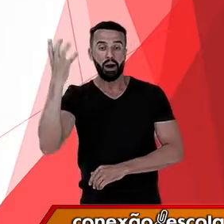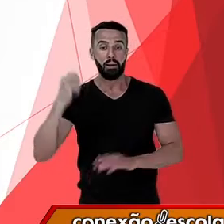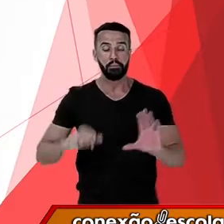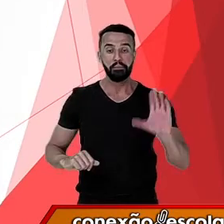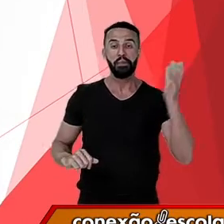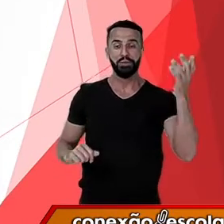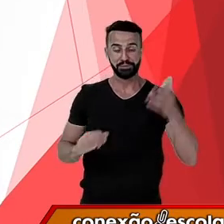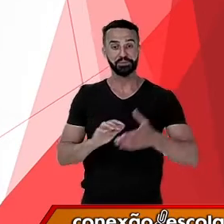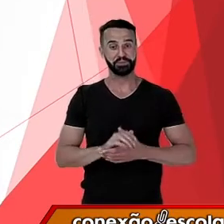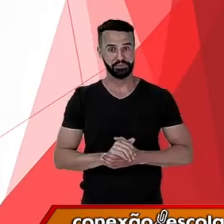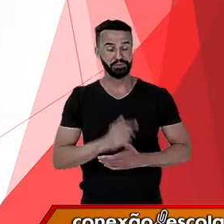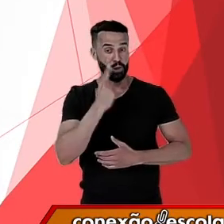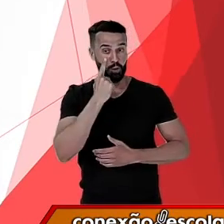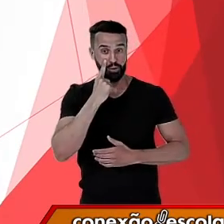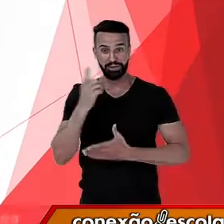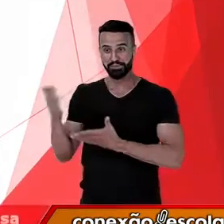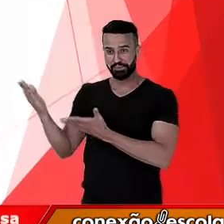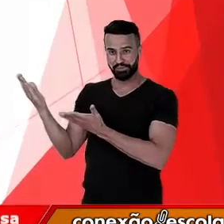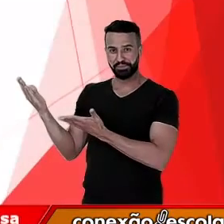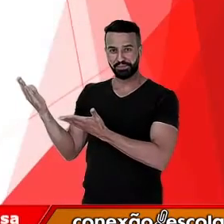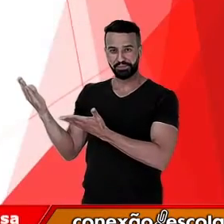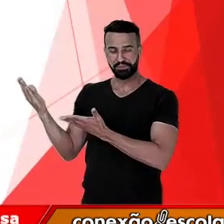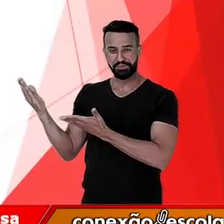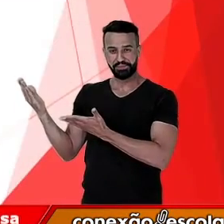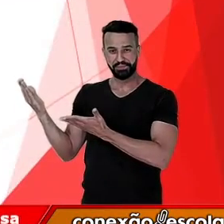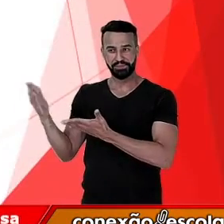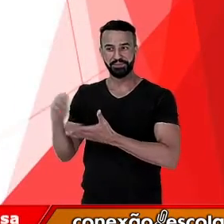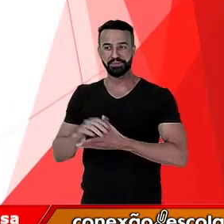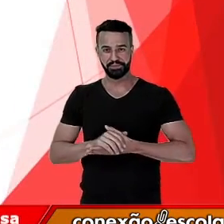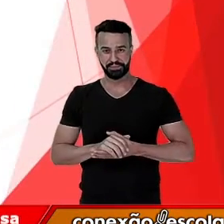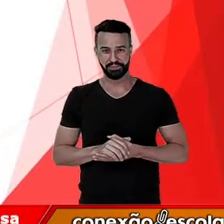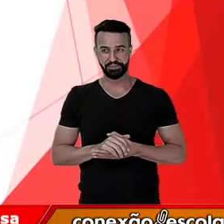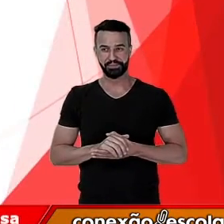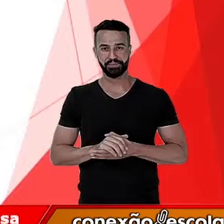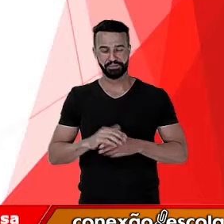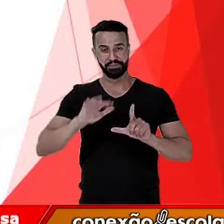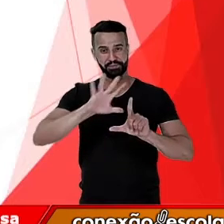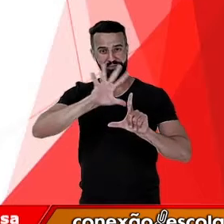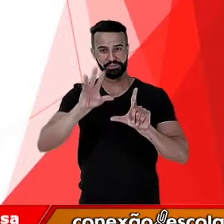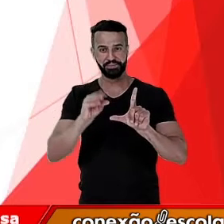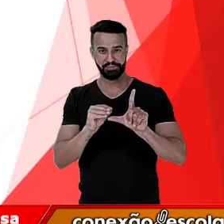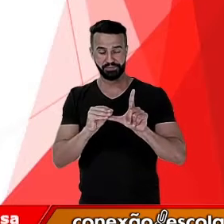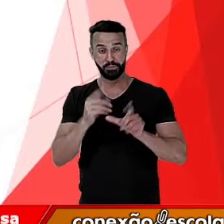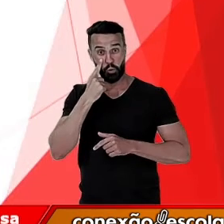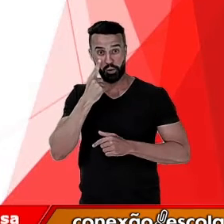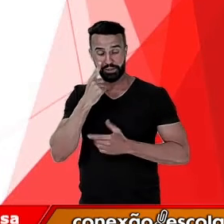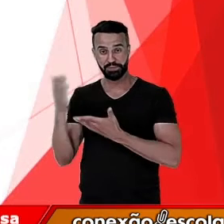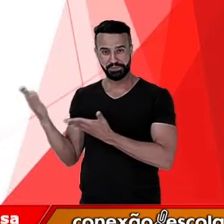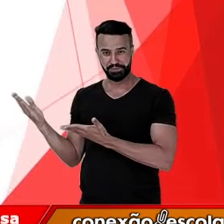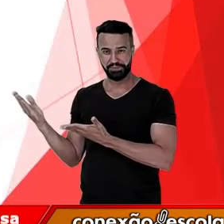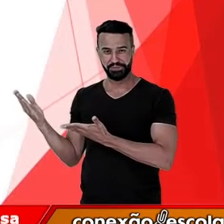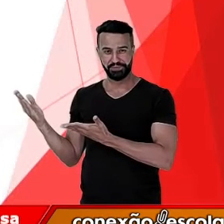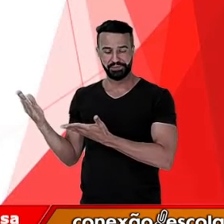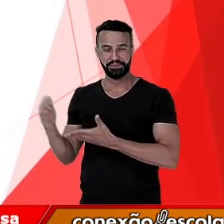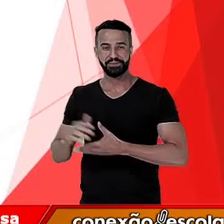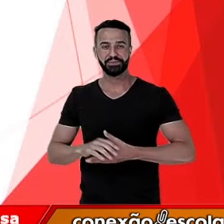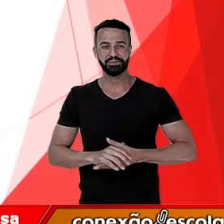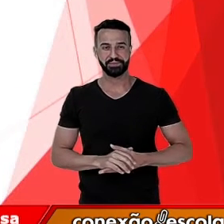essa tirinha do Seninha. Acompanhe comigo a leitura. Nós temos